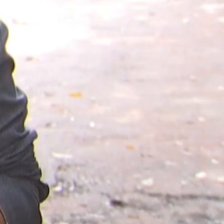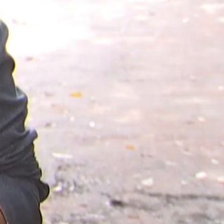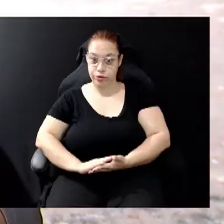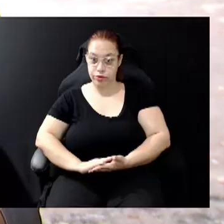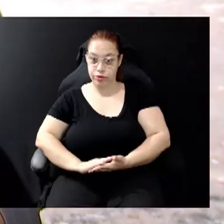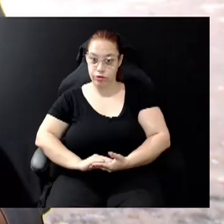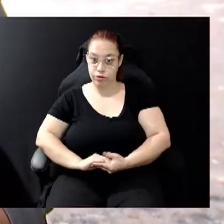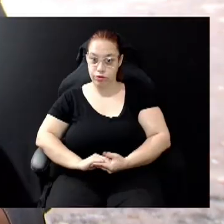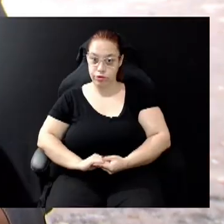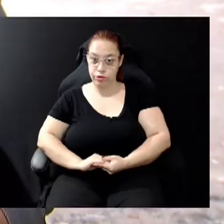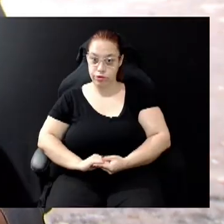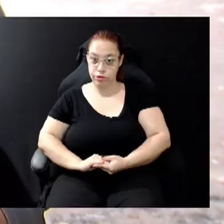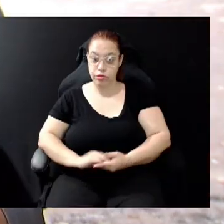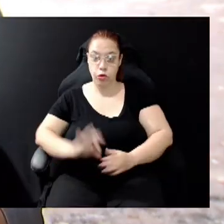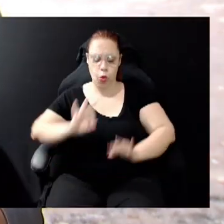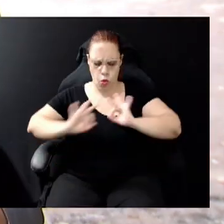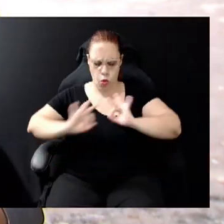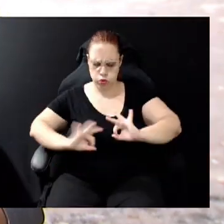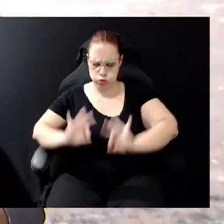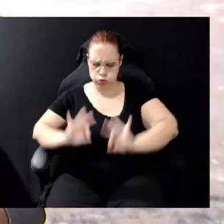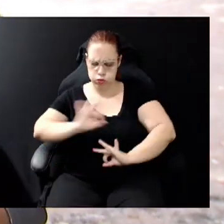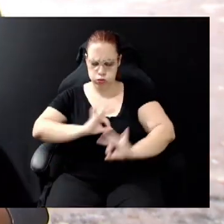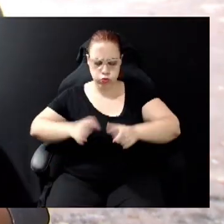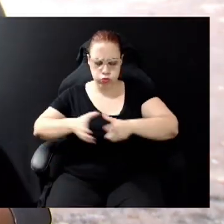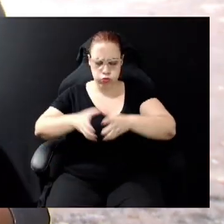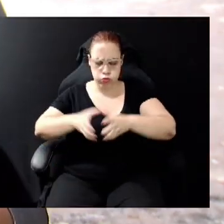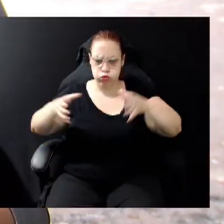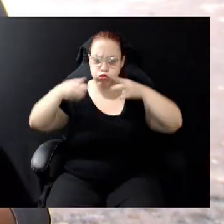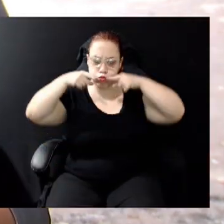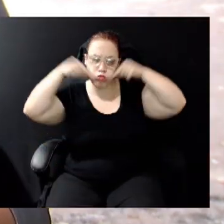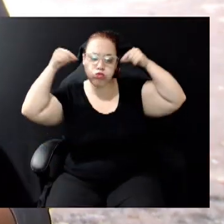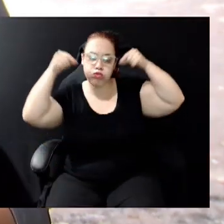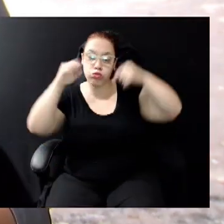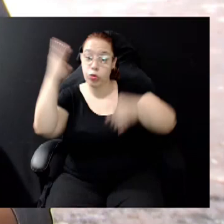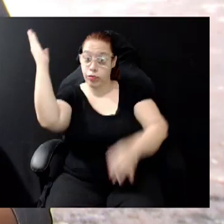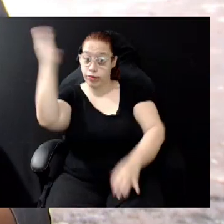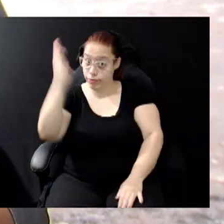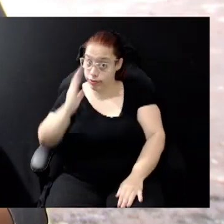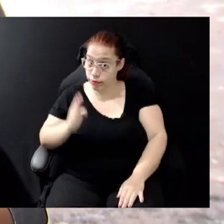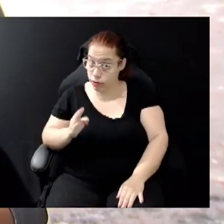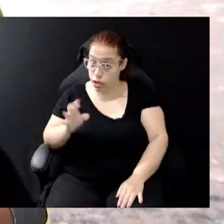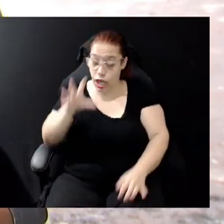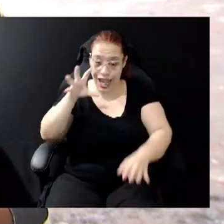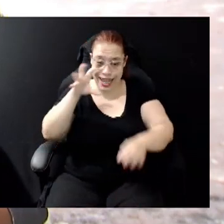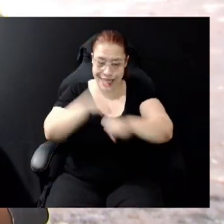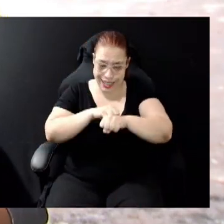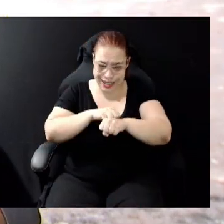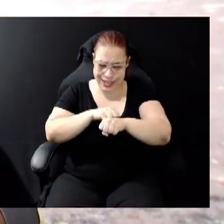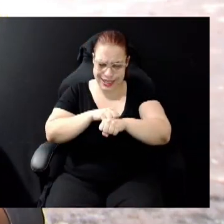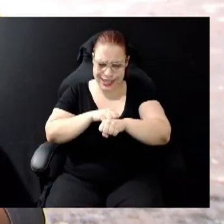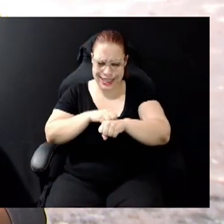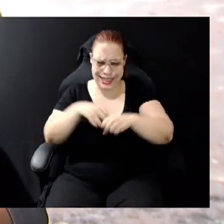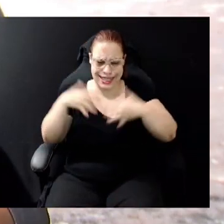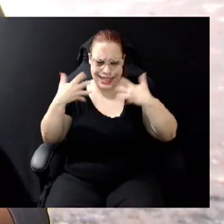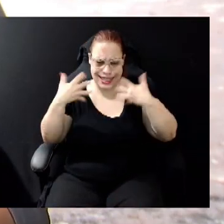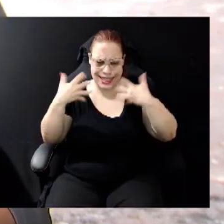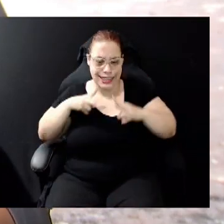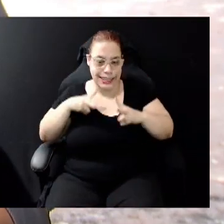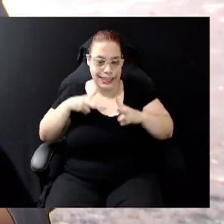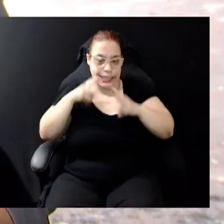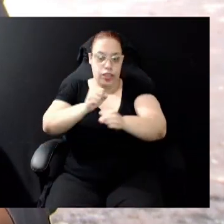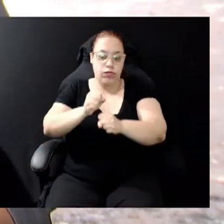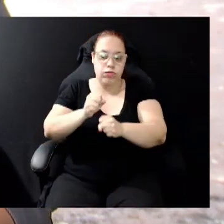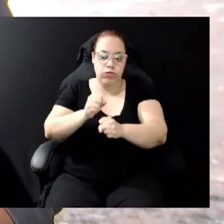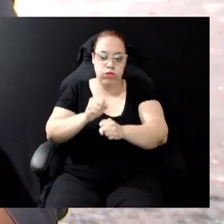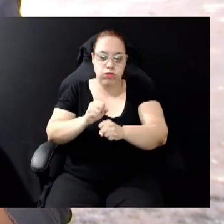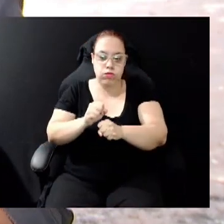A onça-pintada é o maior felino do Brasil e sua mordida é considerada uma das mais fortes entre eles. Suas